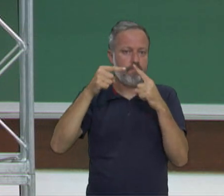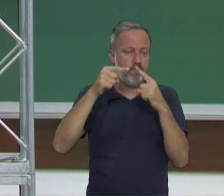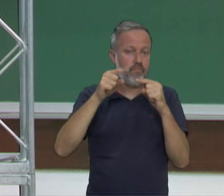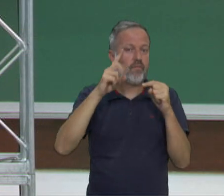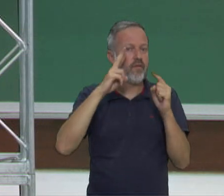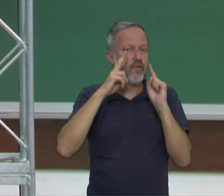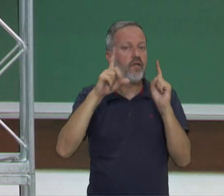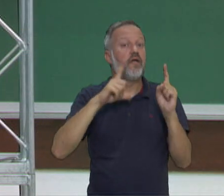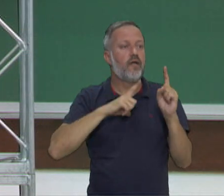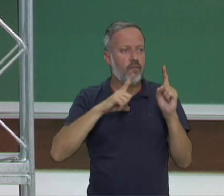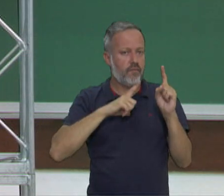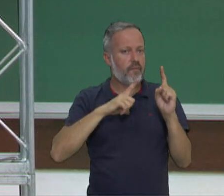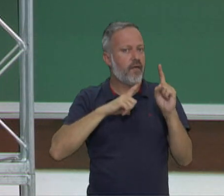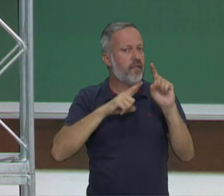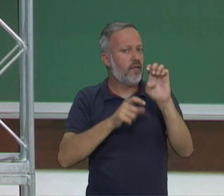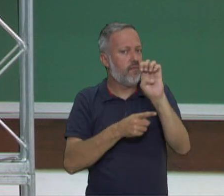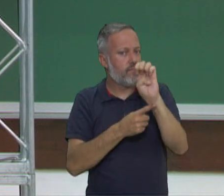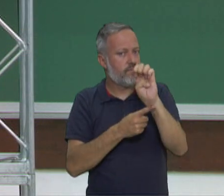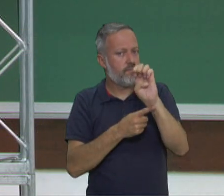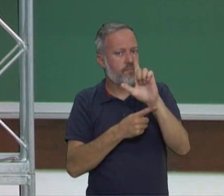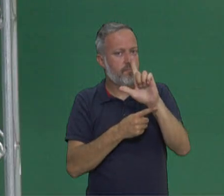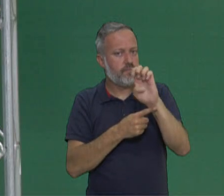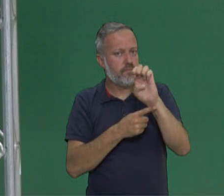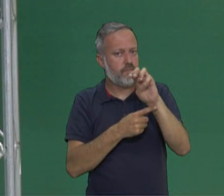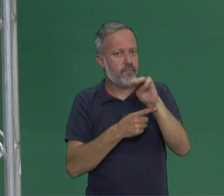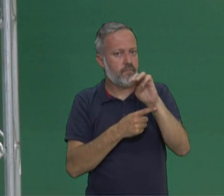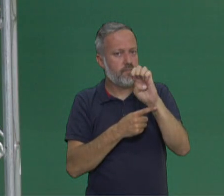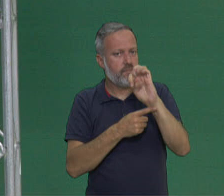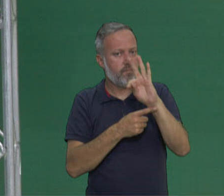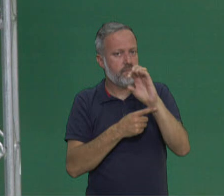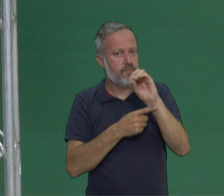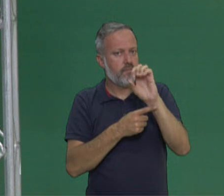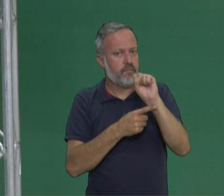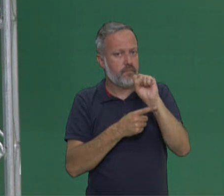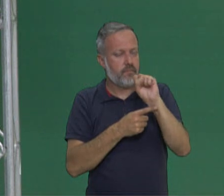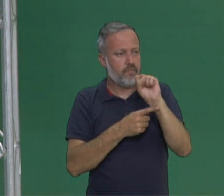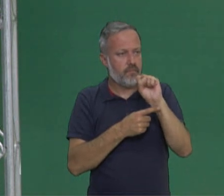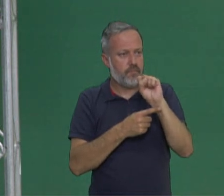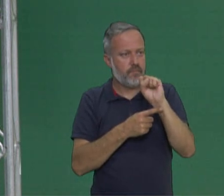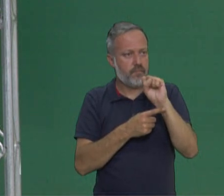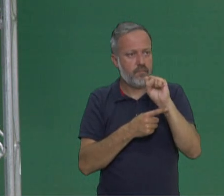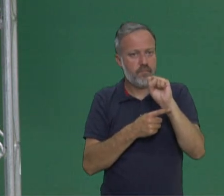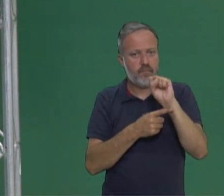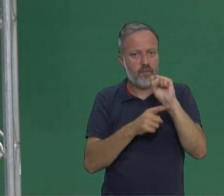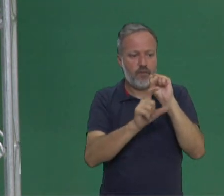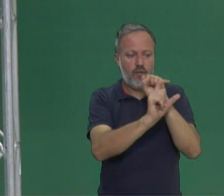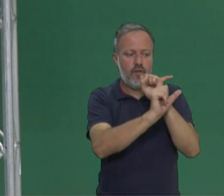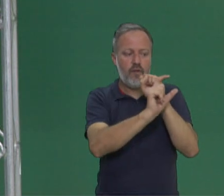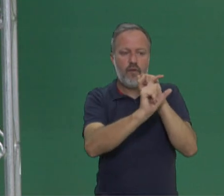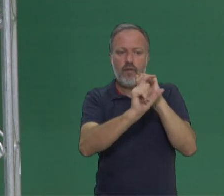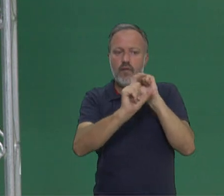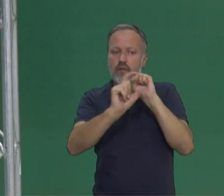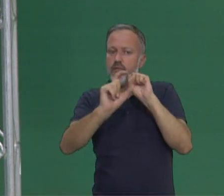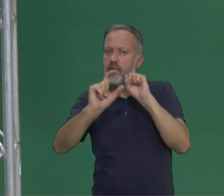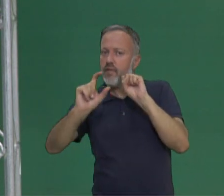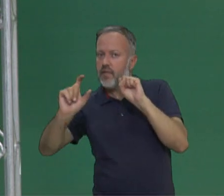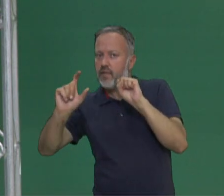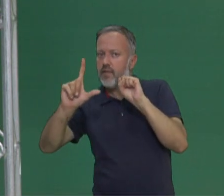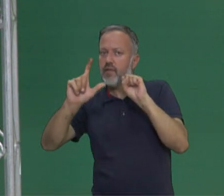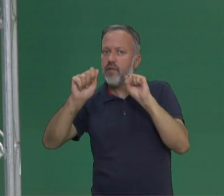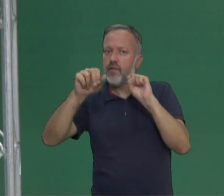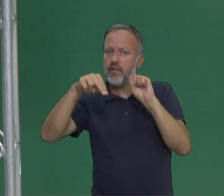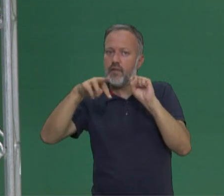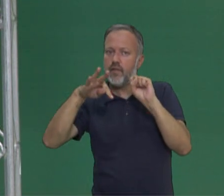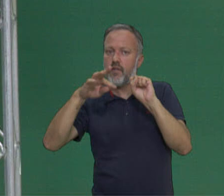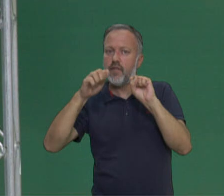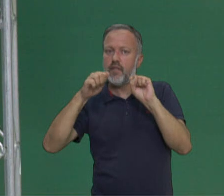iguais. Aqui, os elementos que se comportam igual ao lantânio, os lantanídeos, e aqui os elementos que se